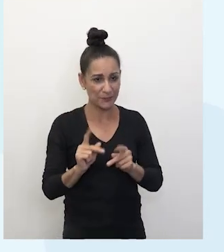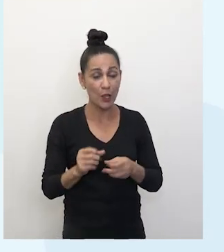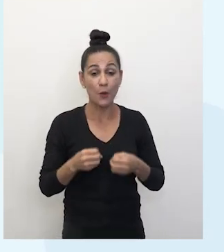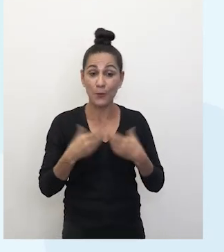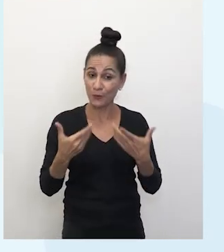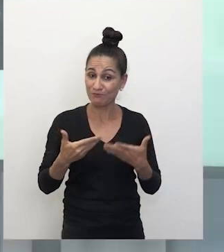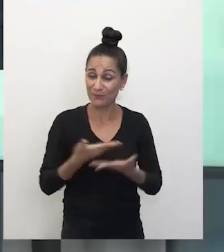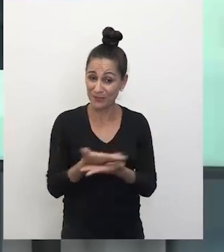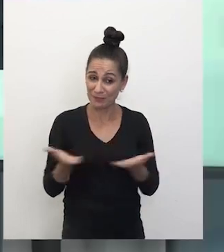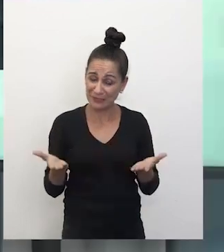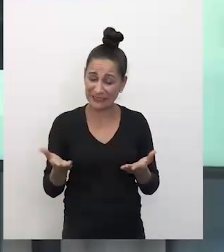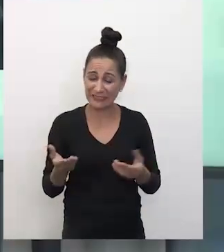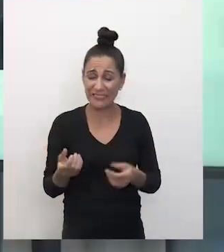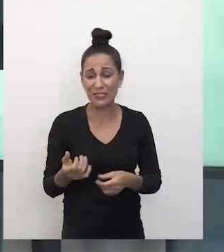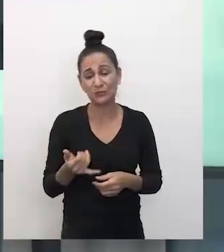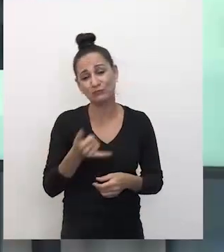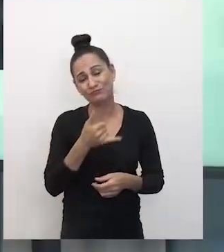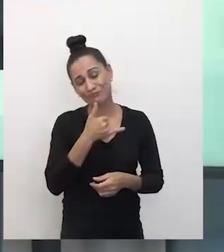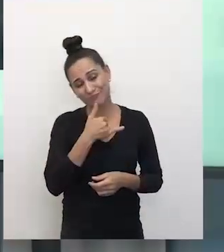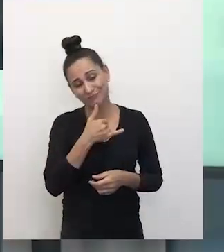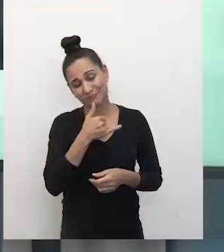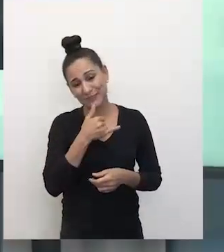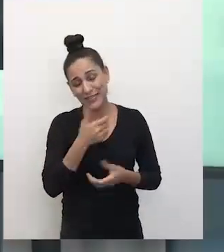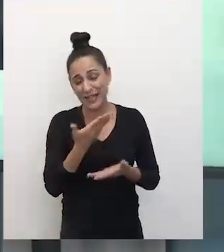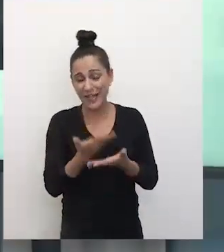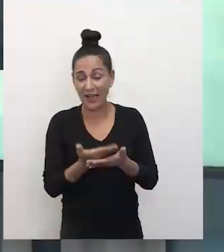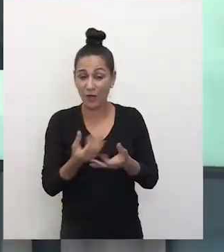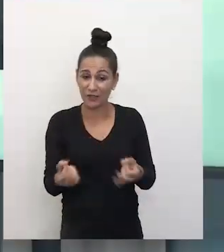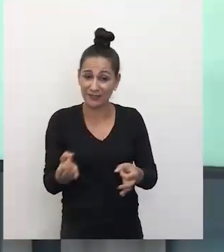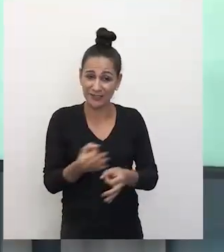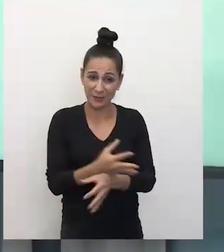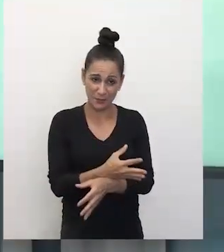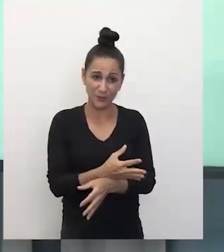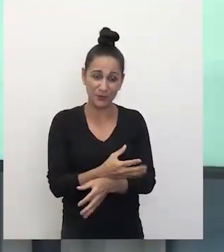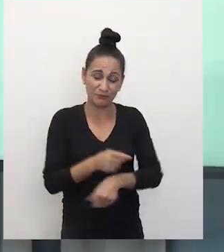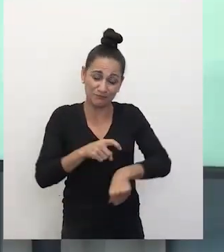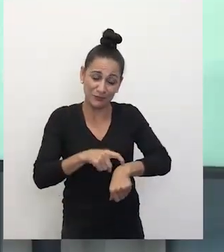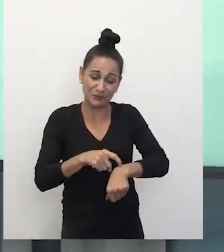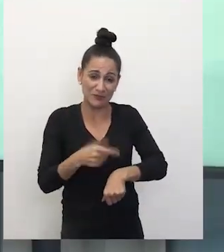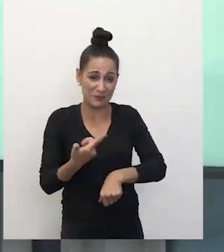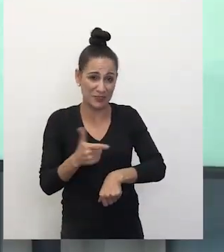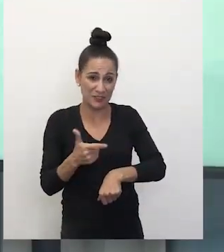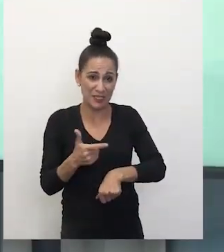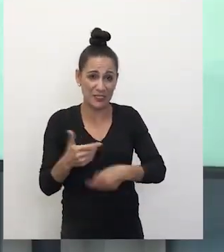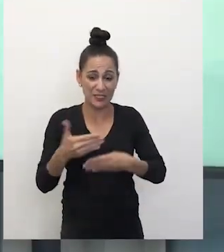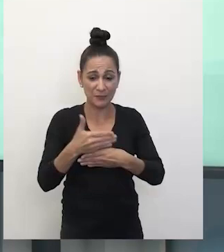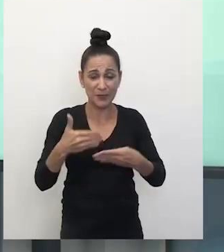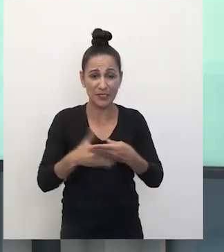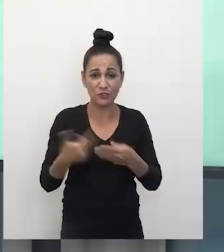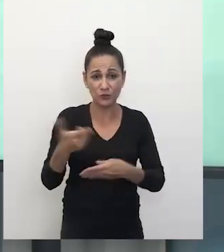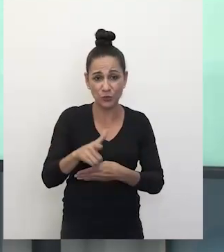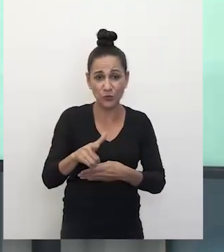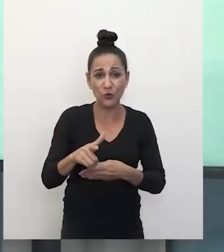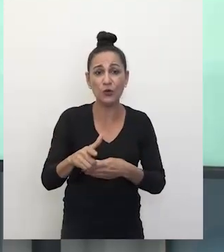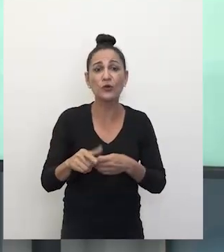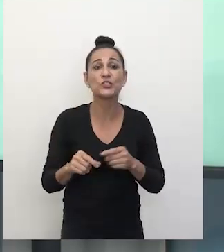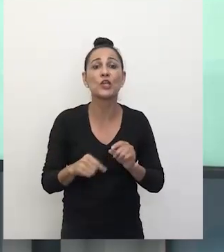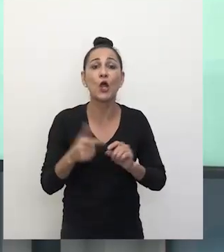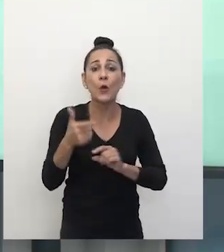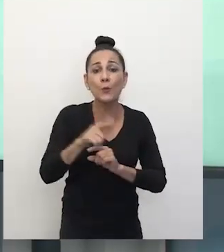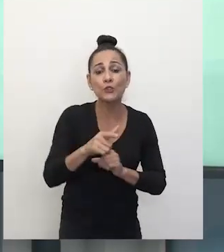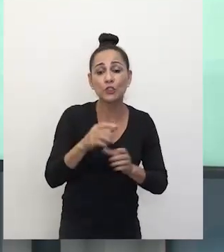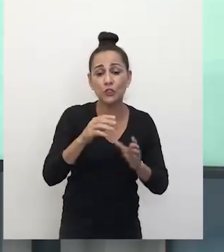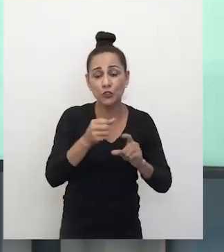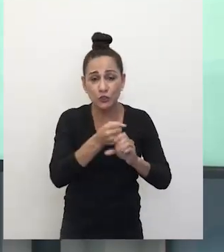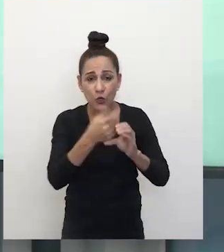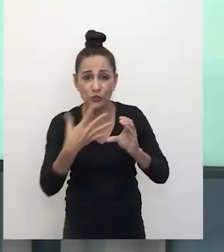pessoal infelizmente né aula já acabou né mas eu tenho mais tempo tem mais dois slides aí já não morfose mostrando